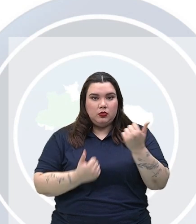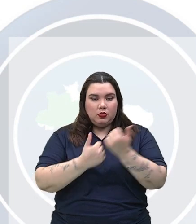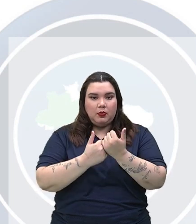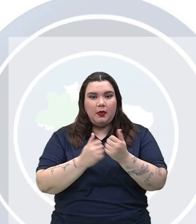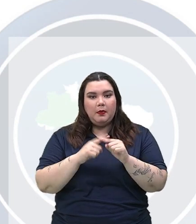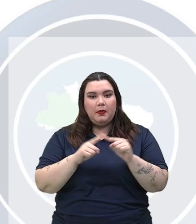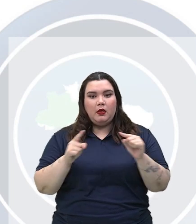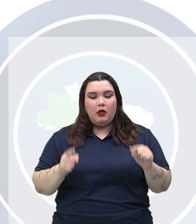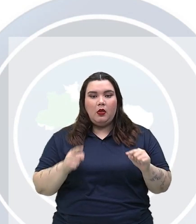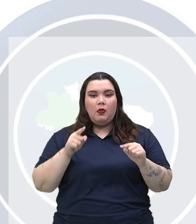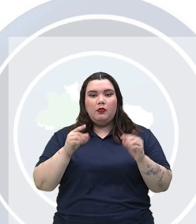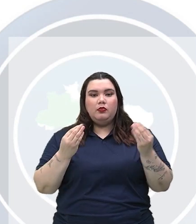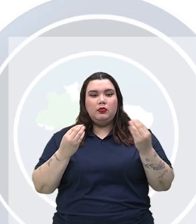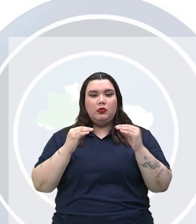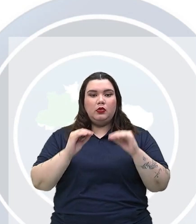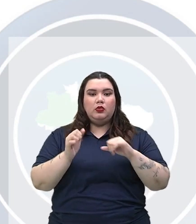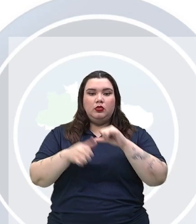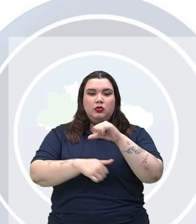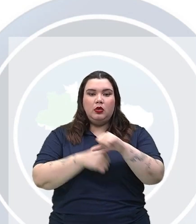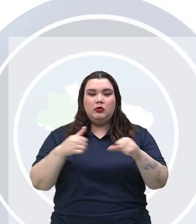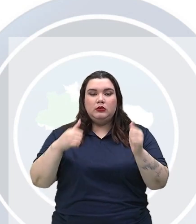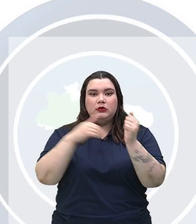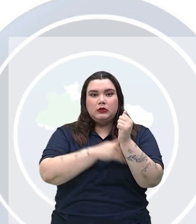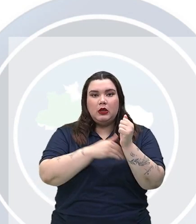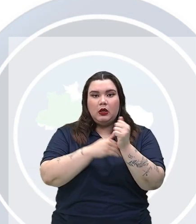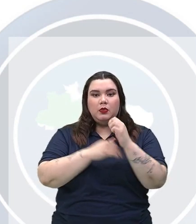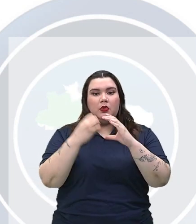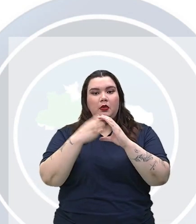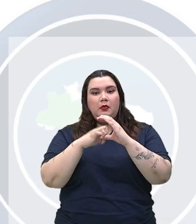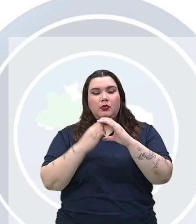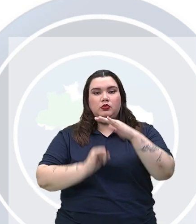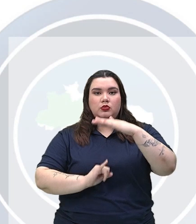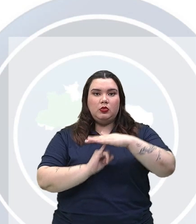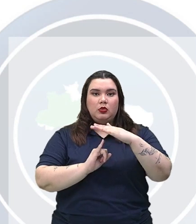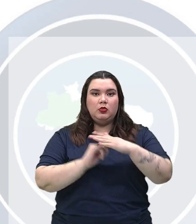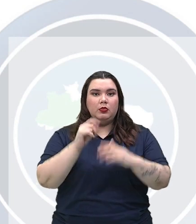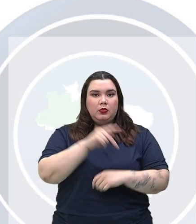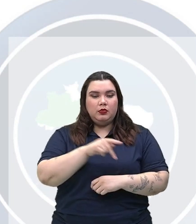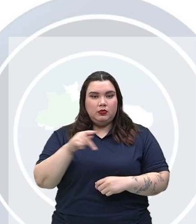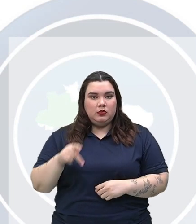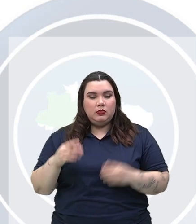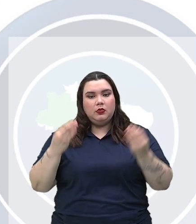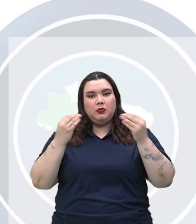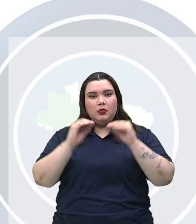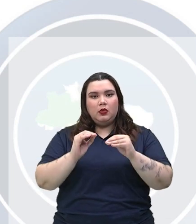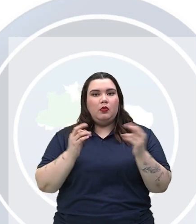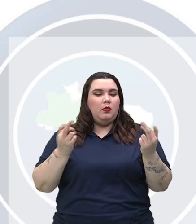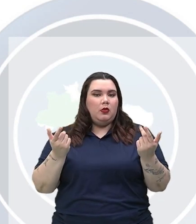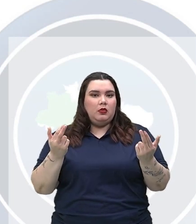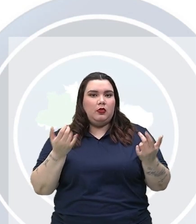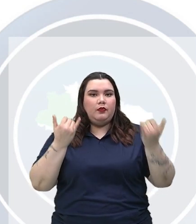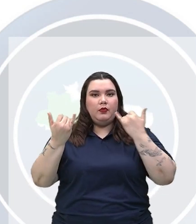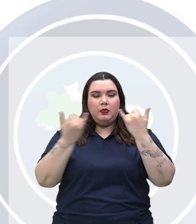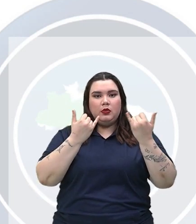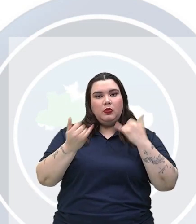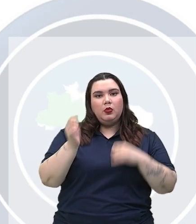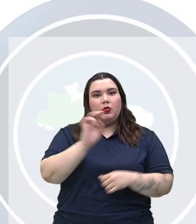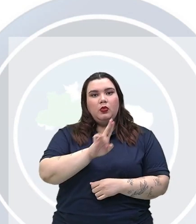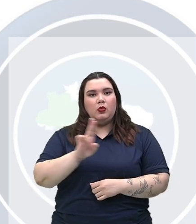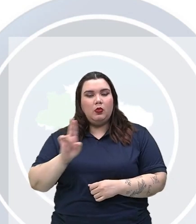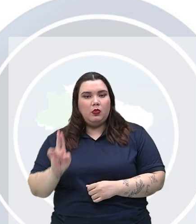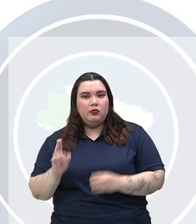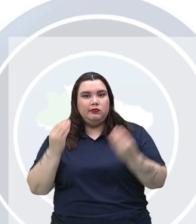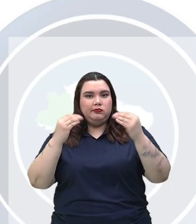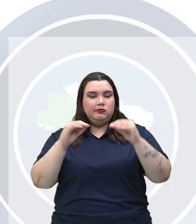que o assunto você vai colocar redefinição de senha do e-mail institucional. E aí vai colocar aquelas mesmas informações, né, professora, que